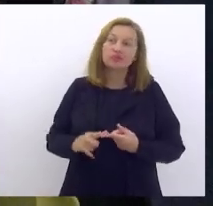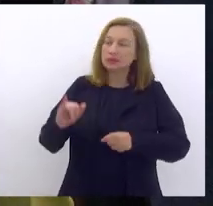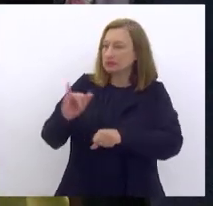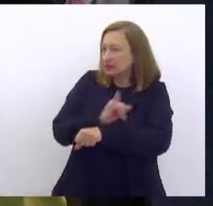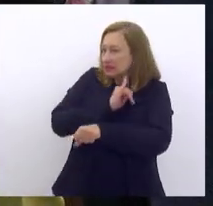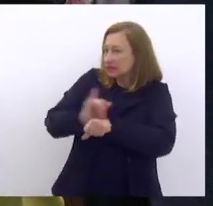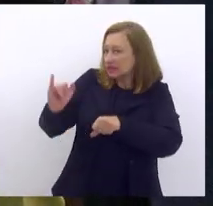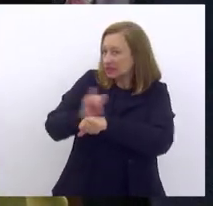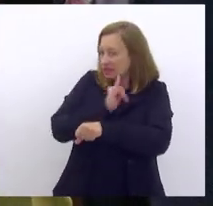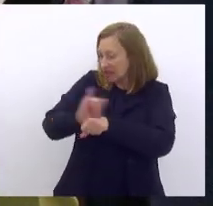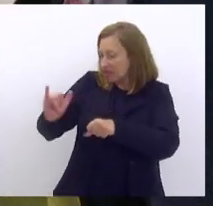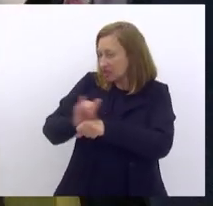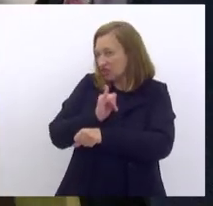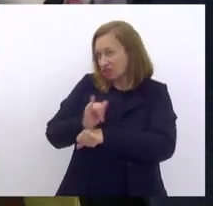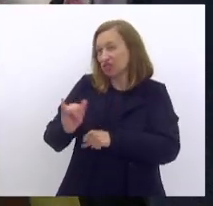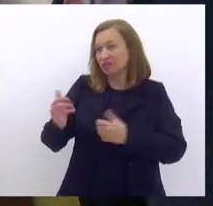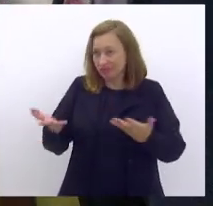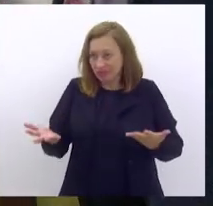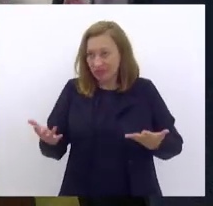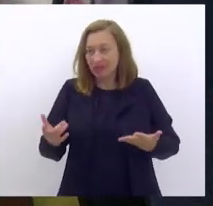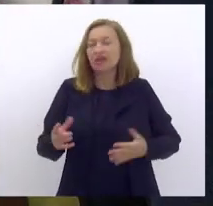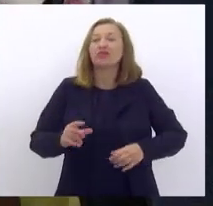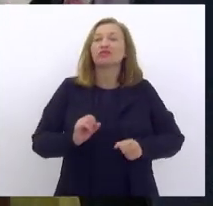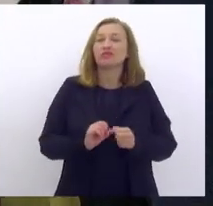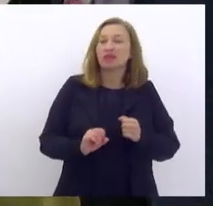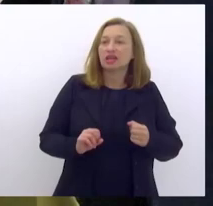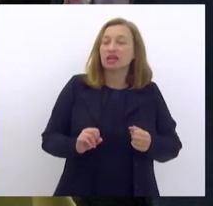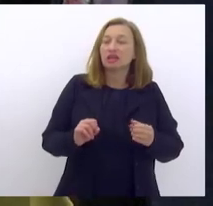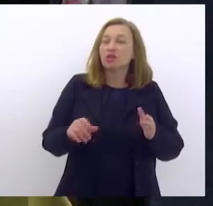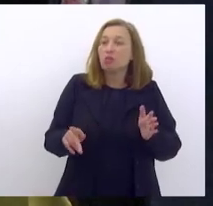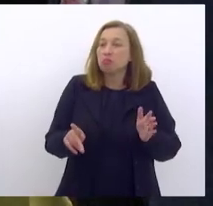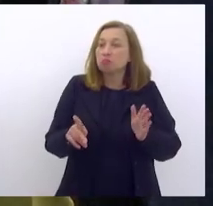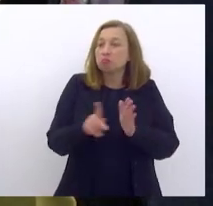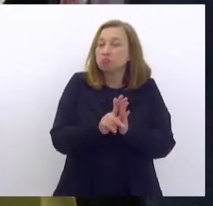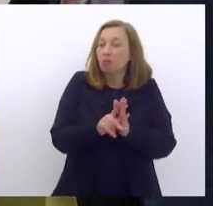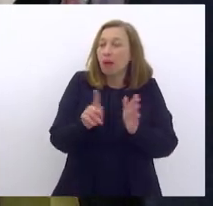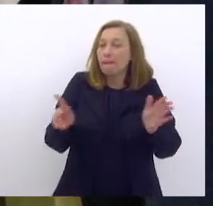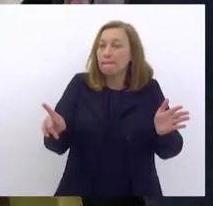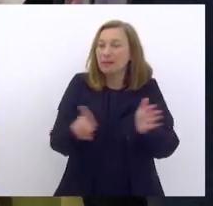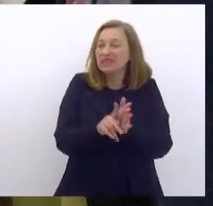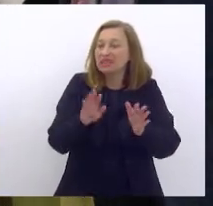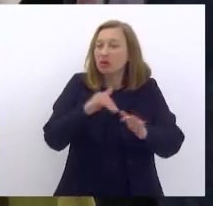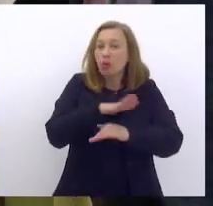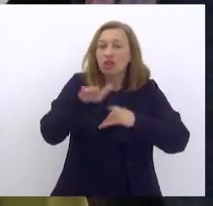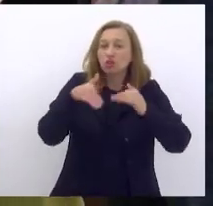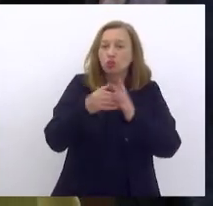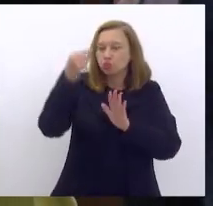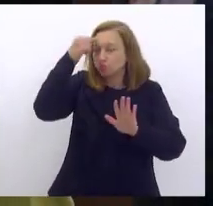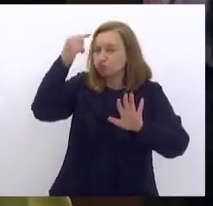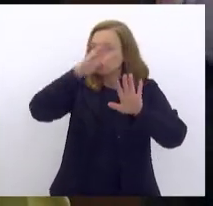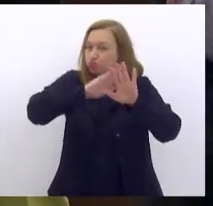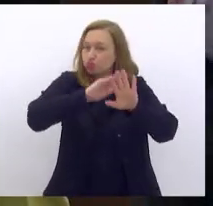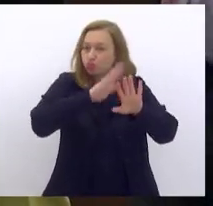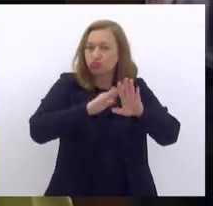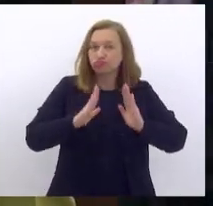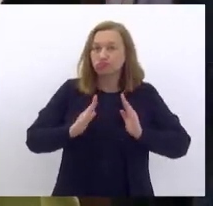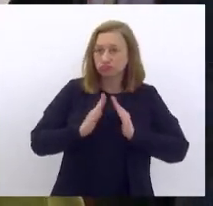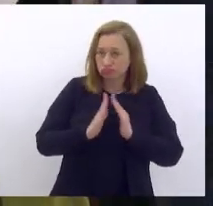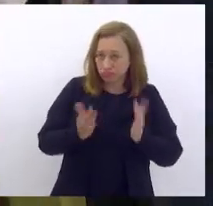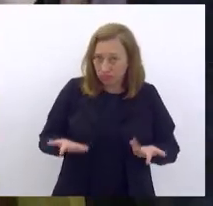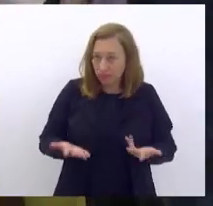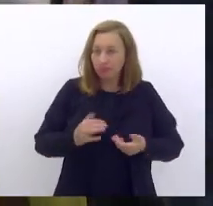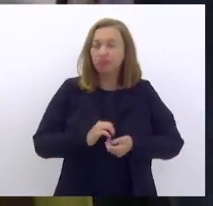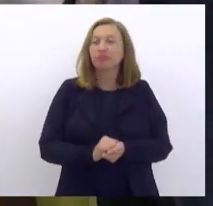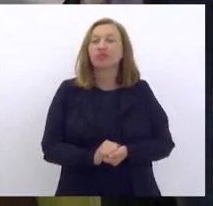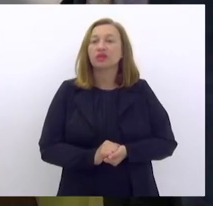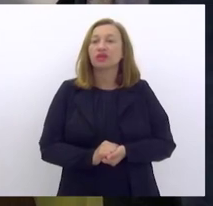articulador. E esse projeto passou a ser de todas as correntes ideológicas desta casa. E